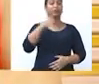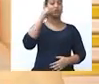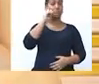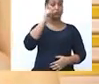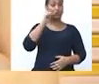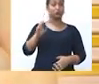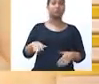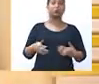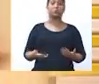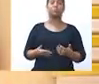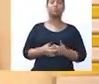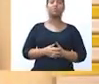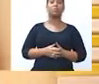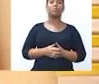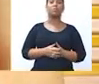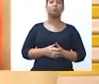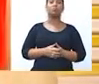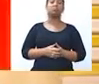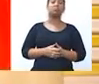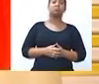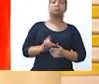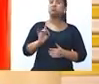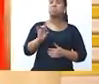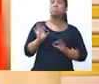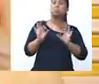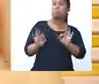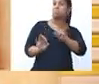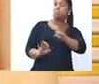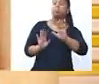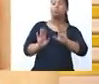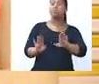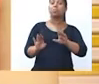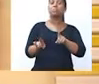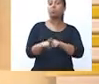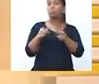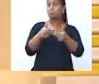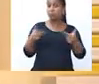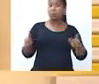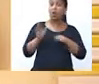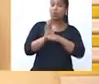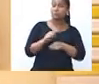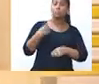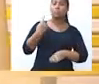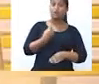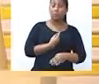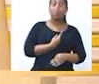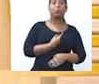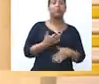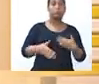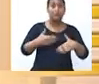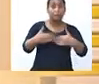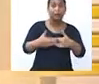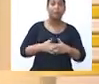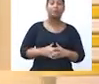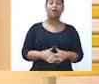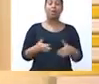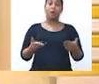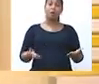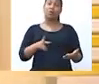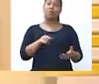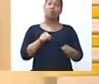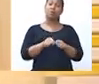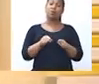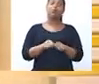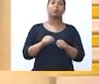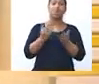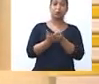cotidiana. Não, talvez não exatamente por causa disso, mas acho que isso de qualquer forma ajuda a gente, uhum, a caminhar. Uhum. Eu fui fazer a